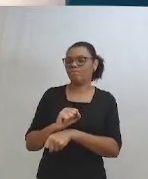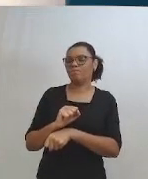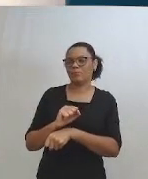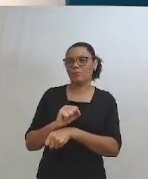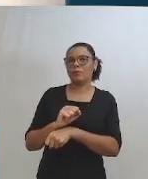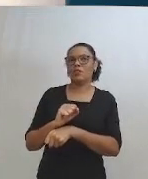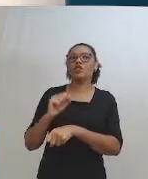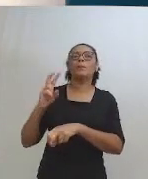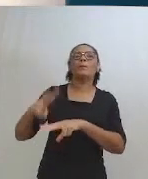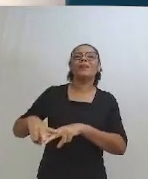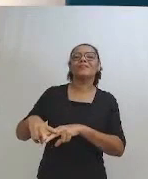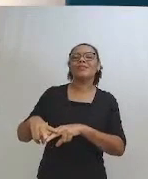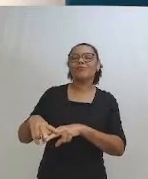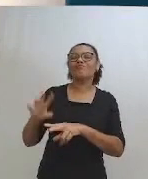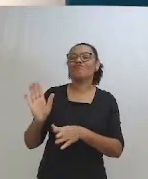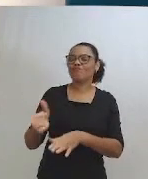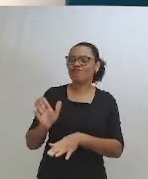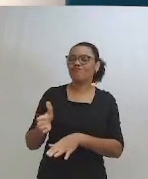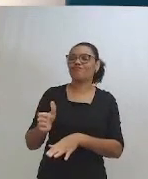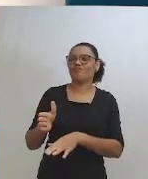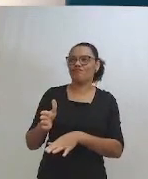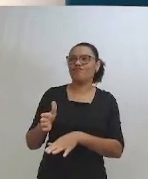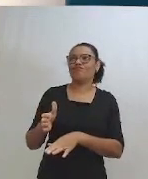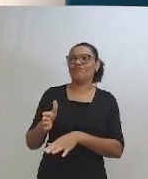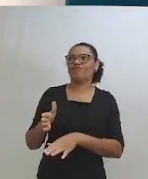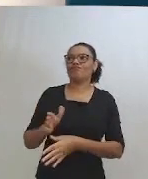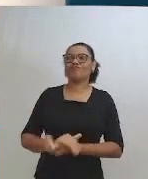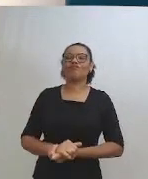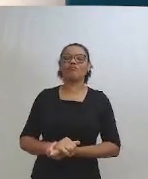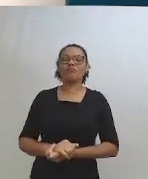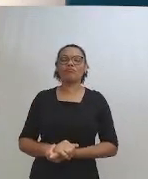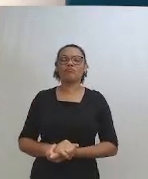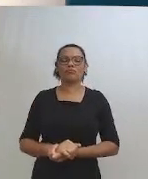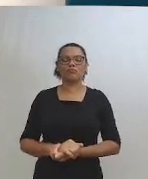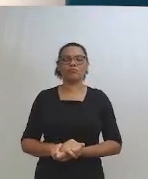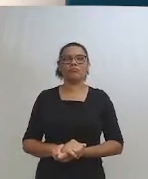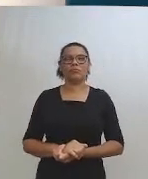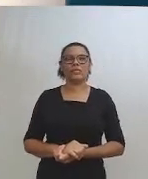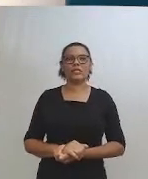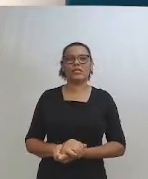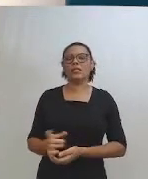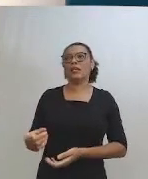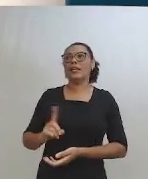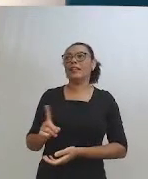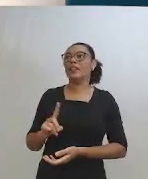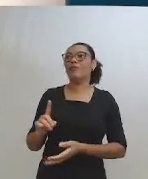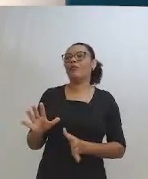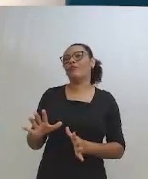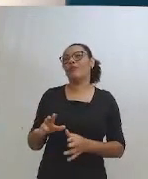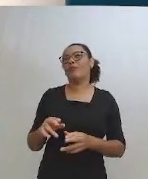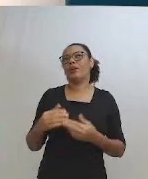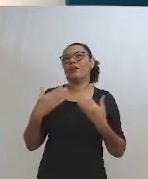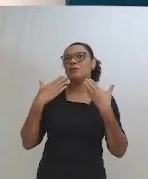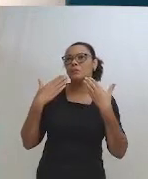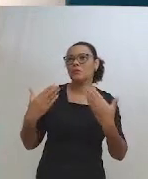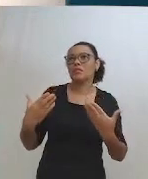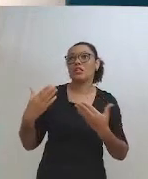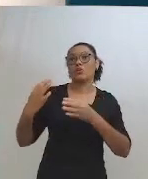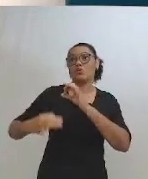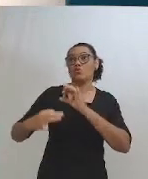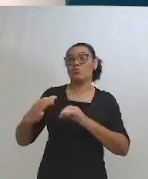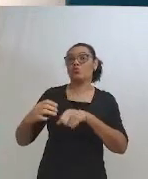já estão custodiados, e que não foi realizado o júri na data aprazada